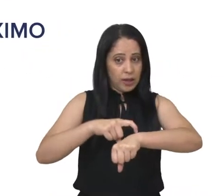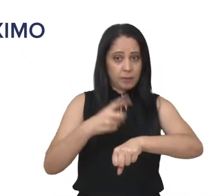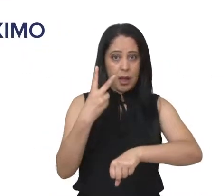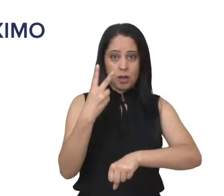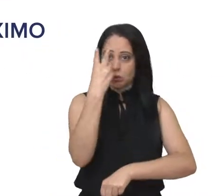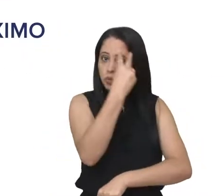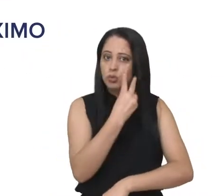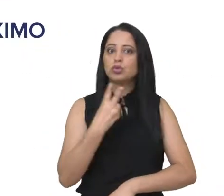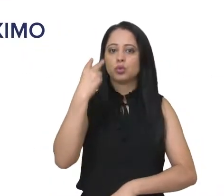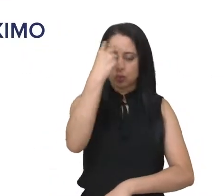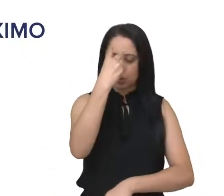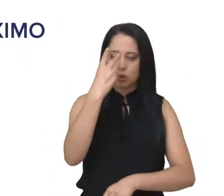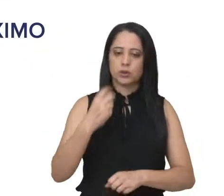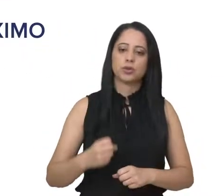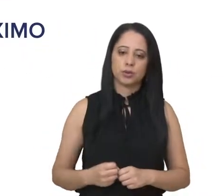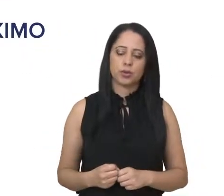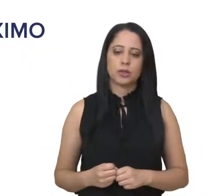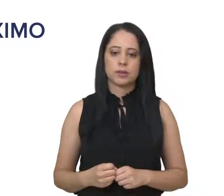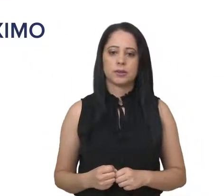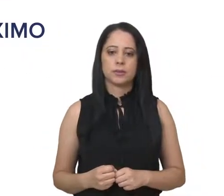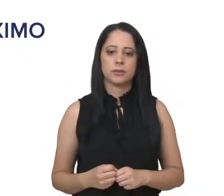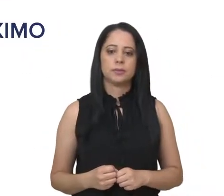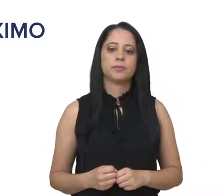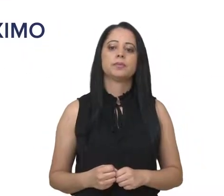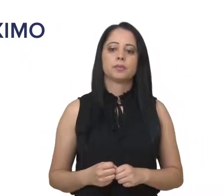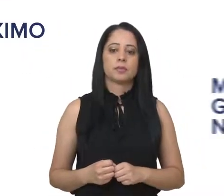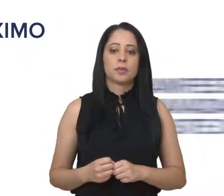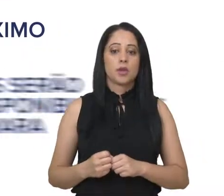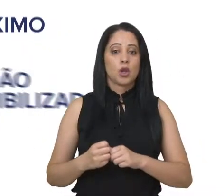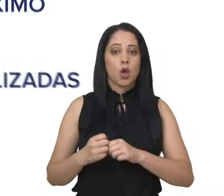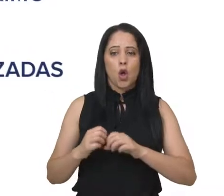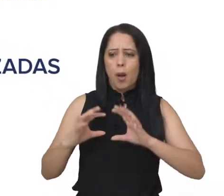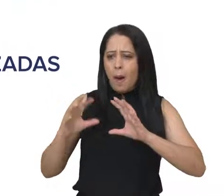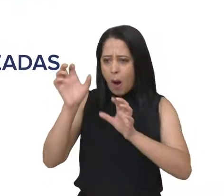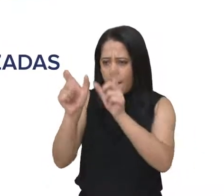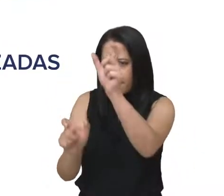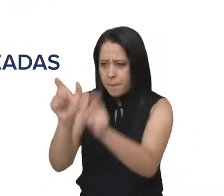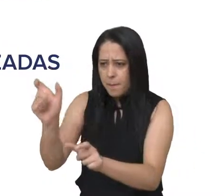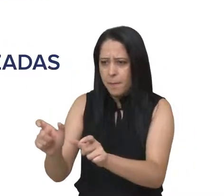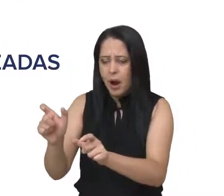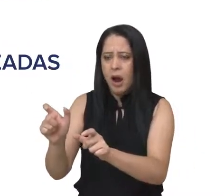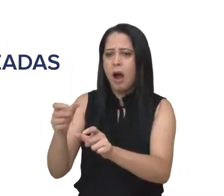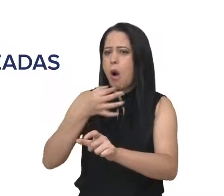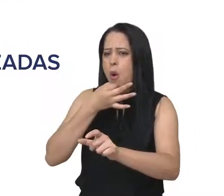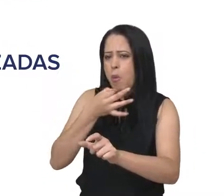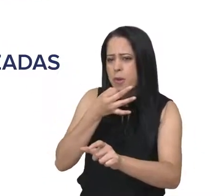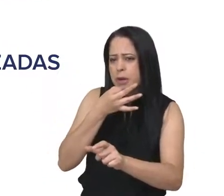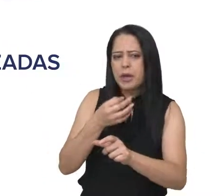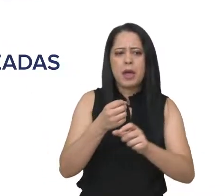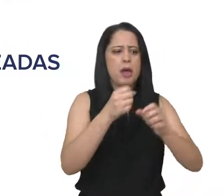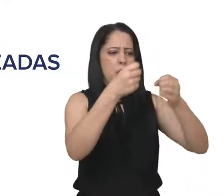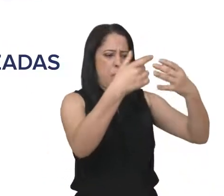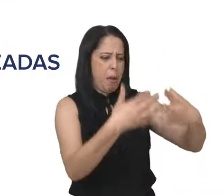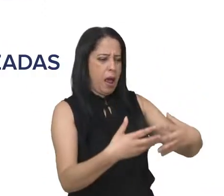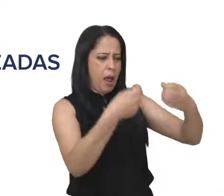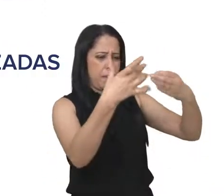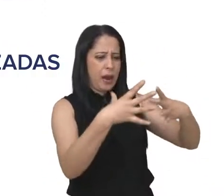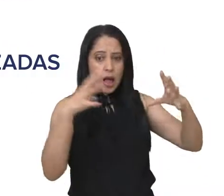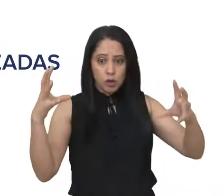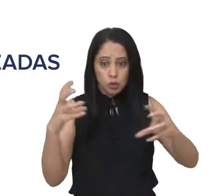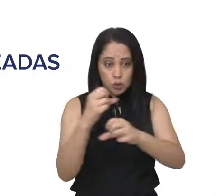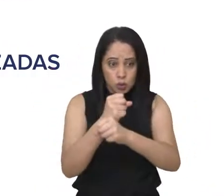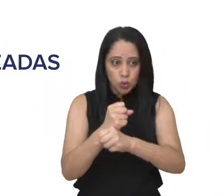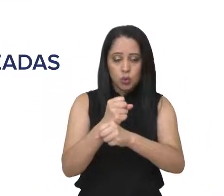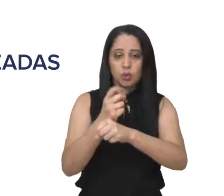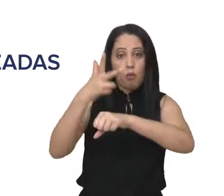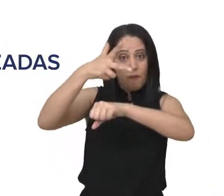à participação do público será de no máximo 2 horas. Todas as manifestações serão gravadas e posteriormente